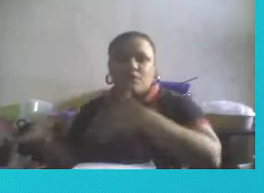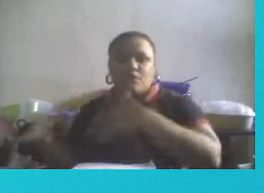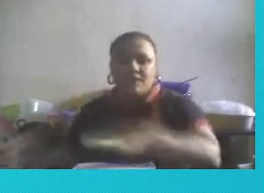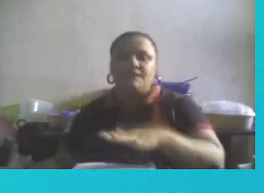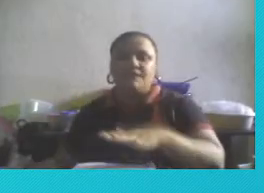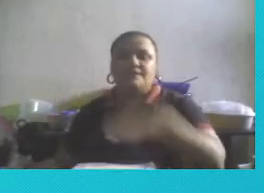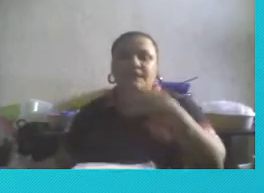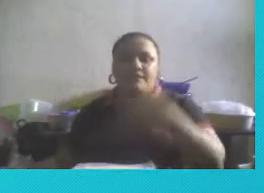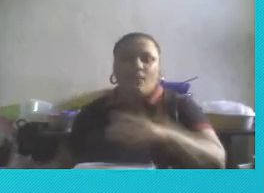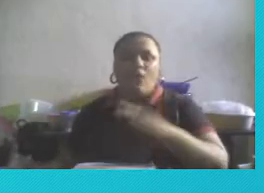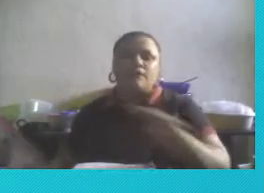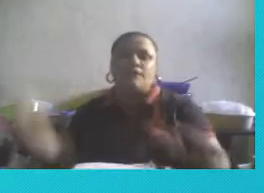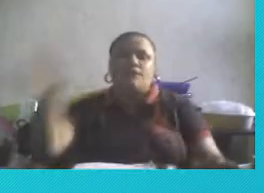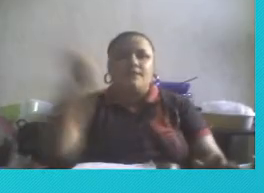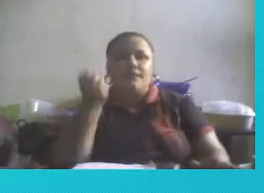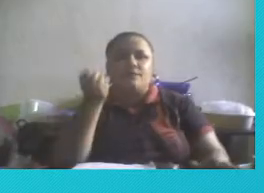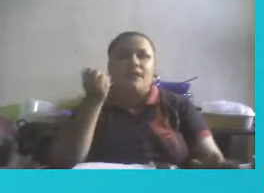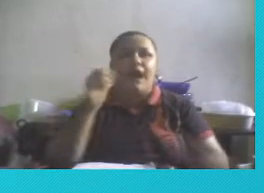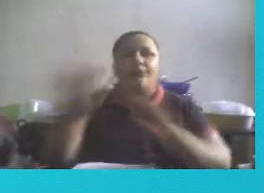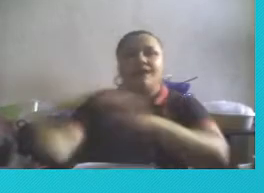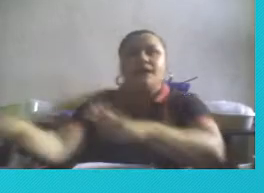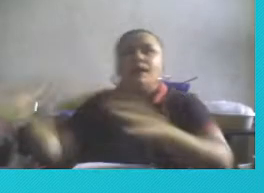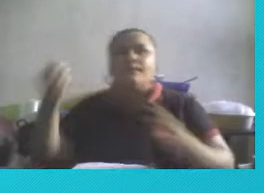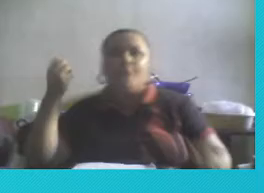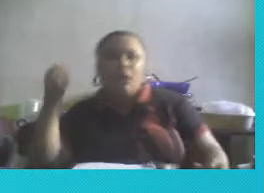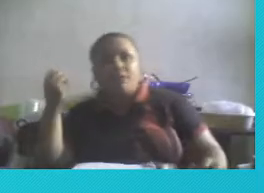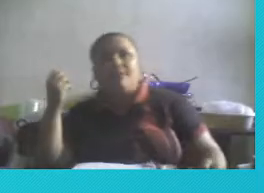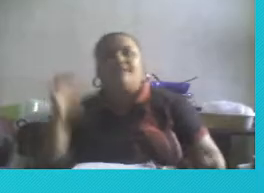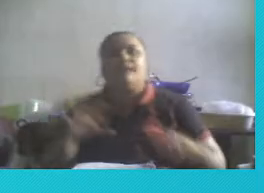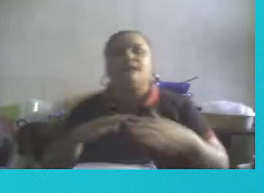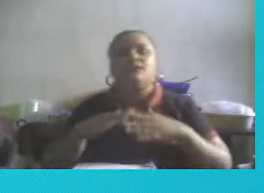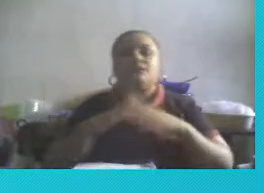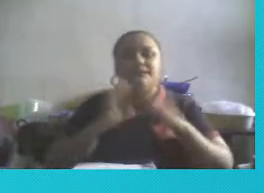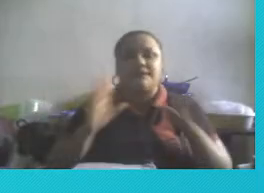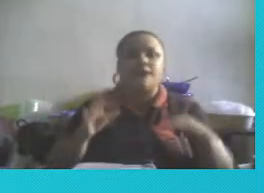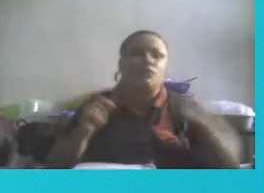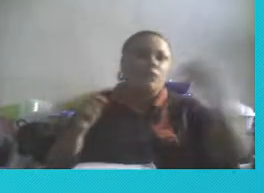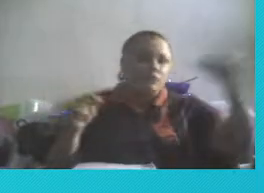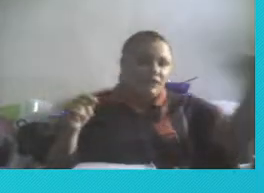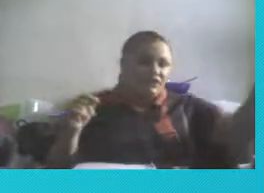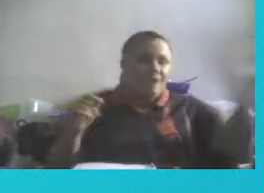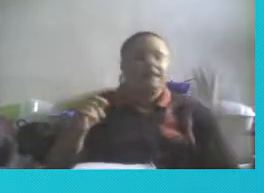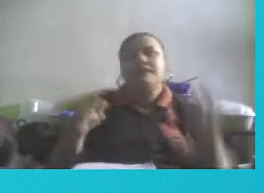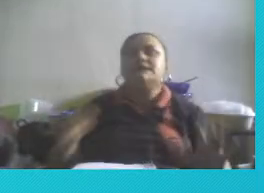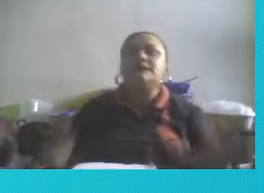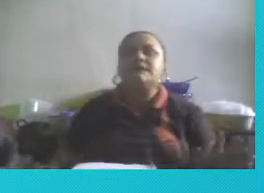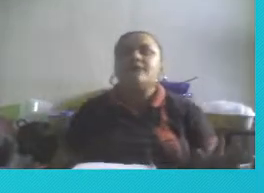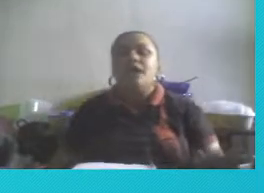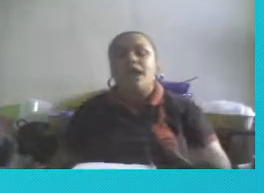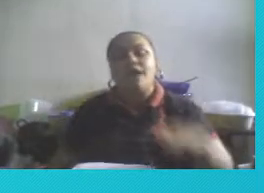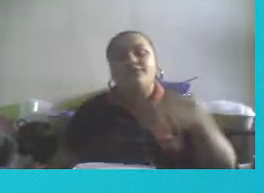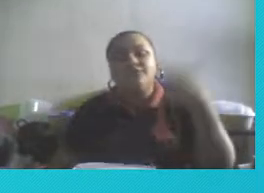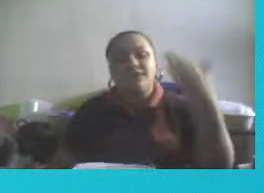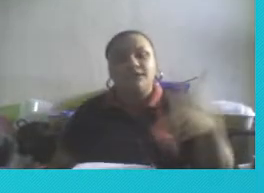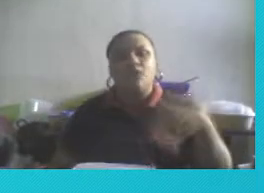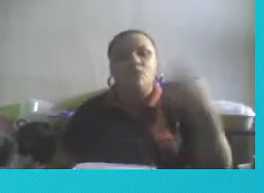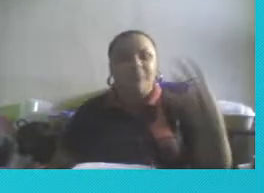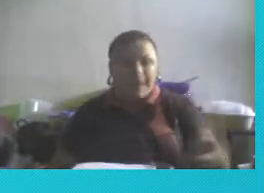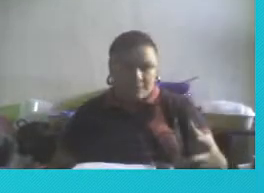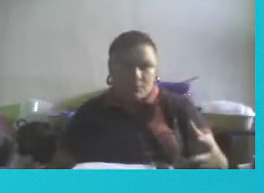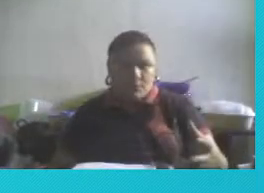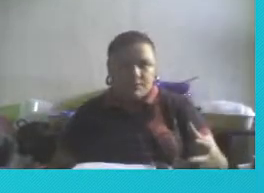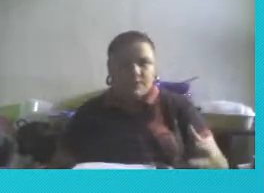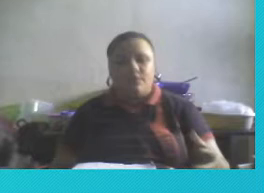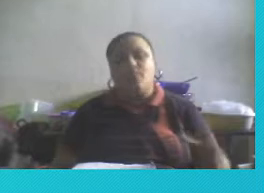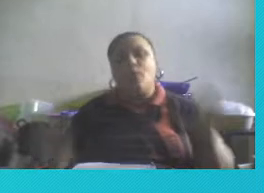deixando as comidas na porta, você mesmo abre, bota para dentro, tá certo? Quando eles já saírem. Evita o